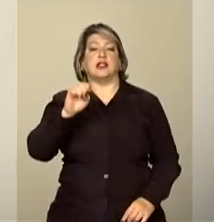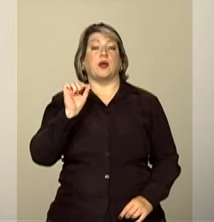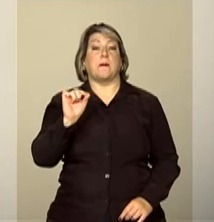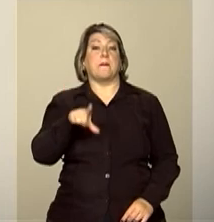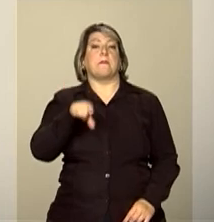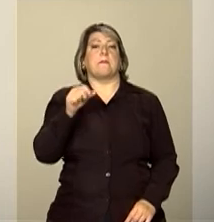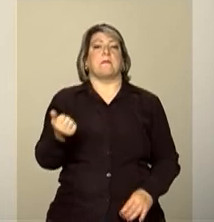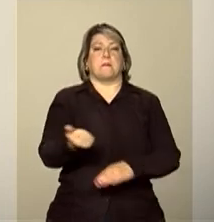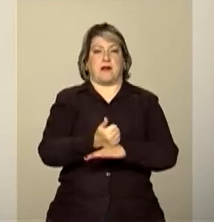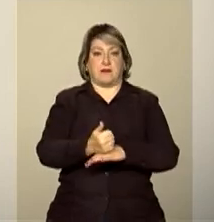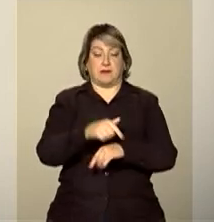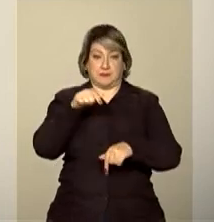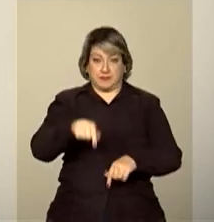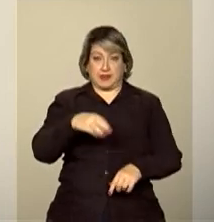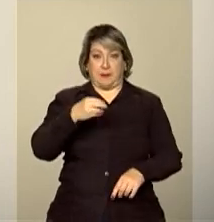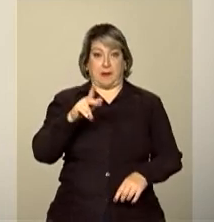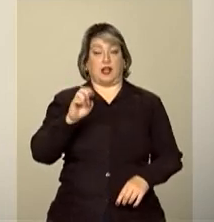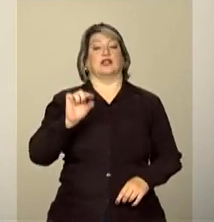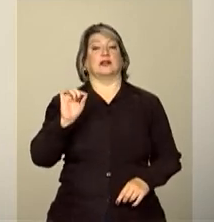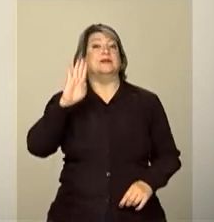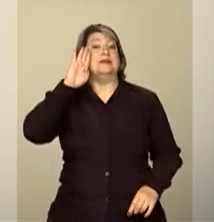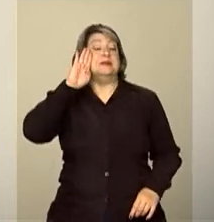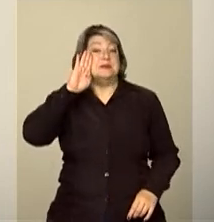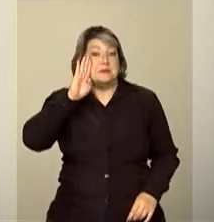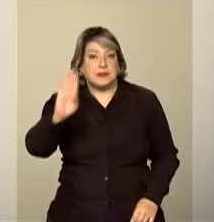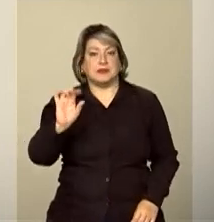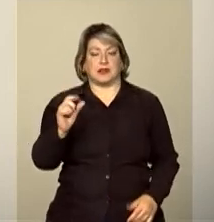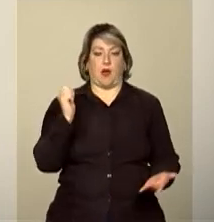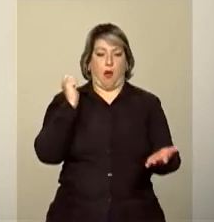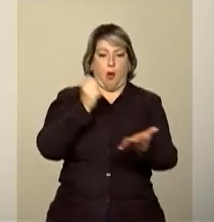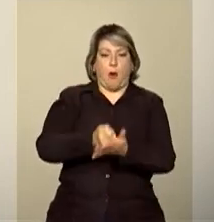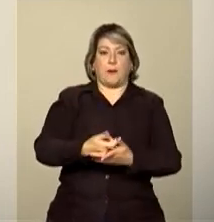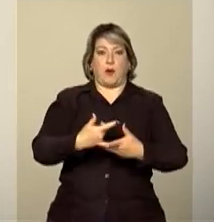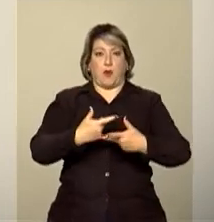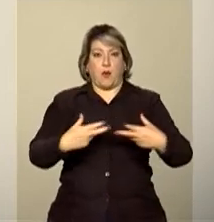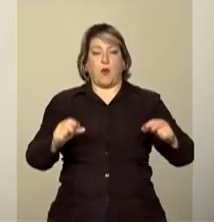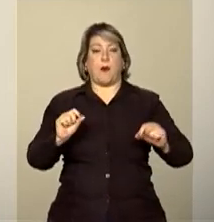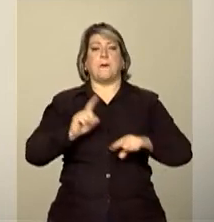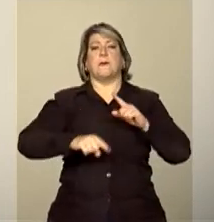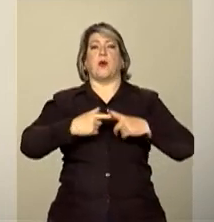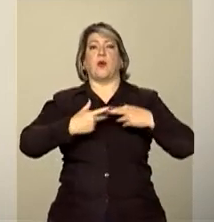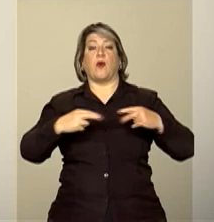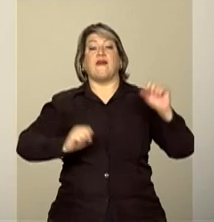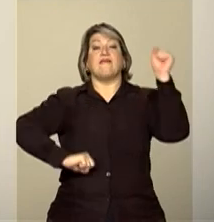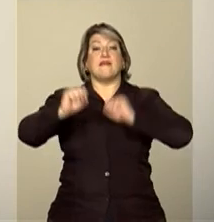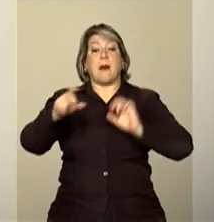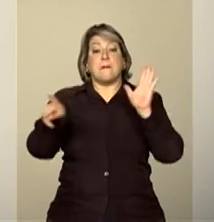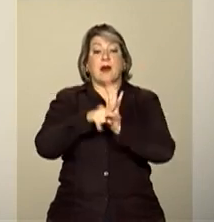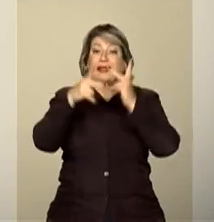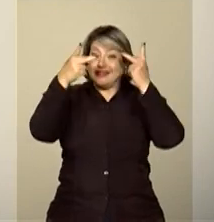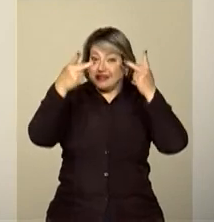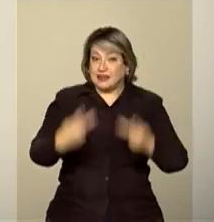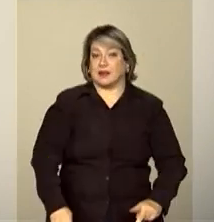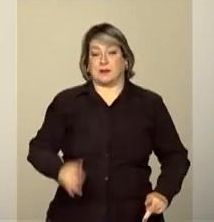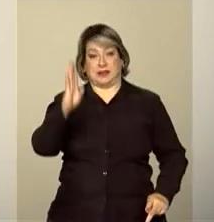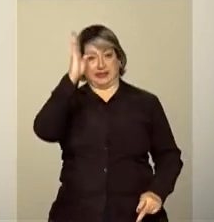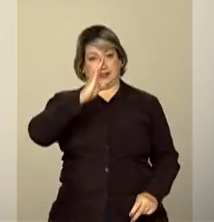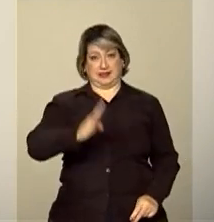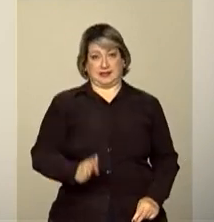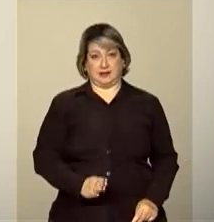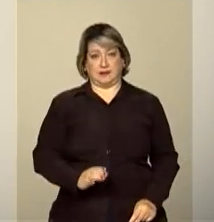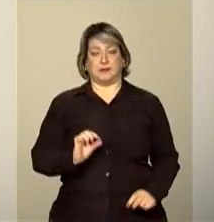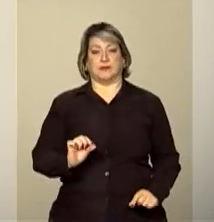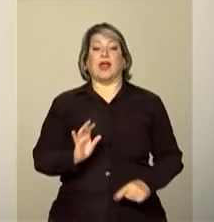preferência essa margem ela dá prioridade nas compras aos produtos fabricados no Brasil ou seja